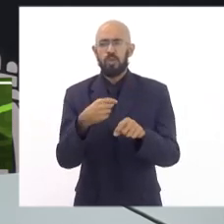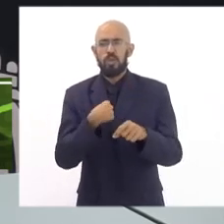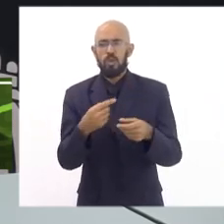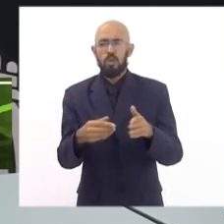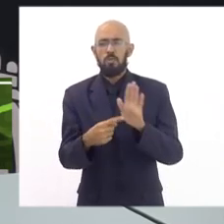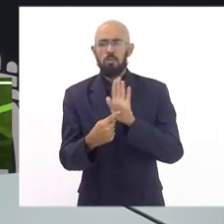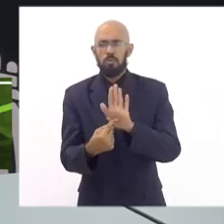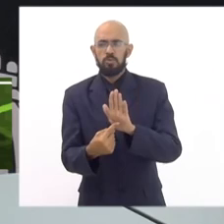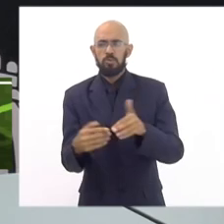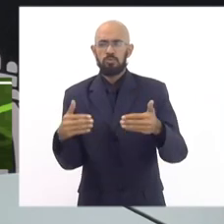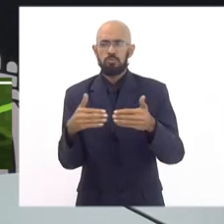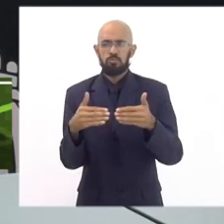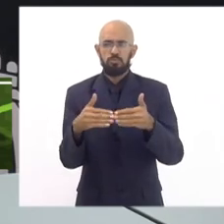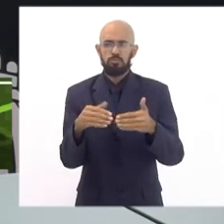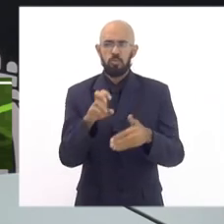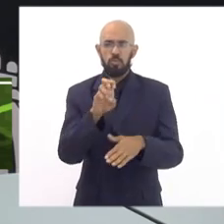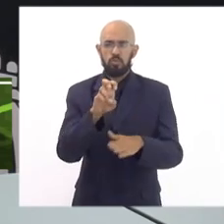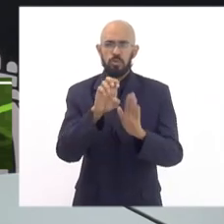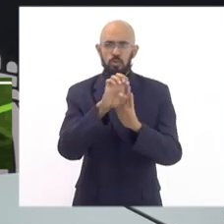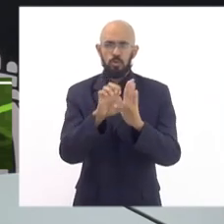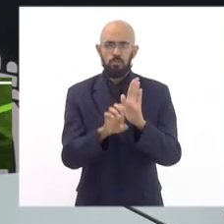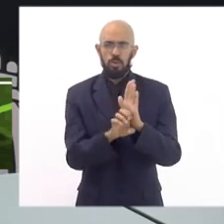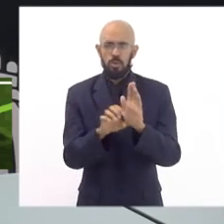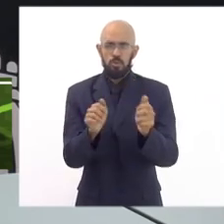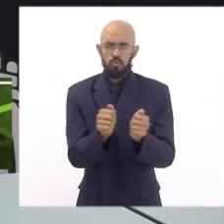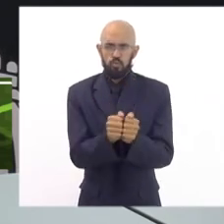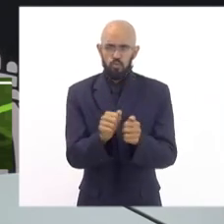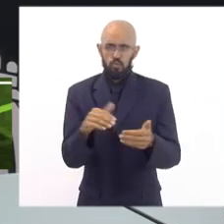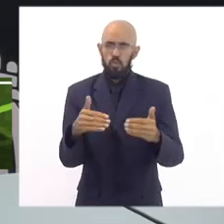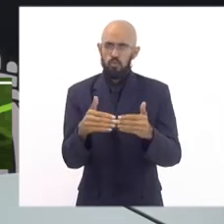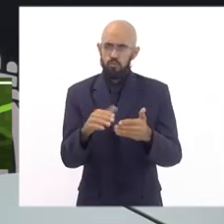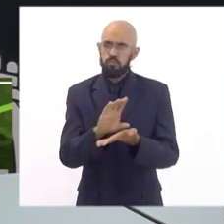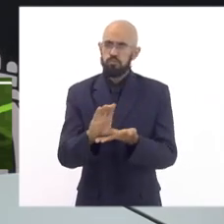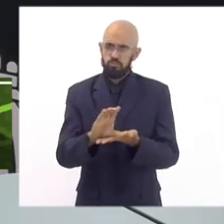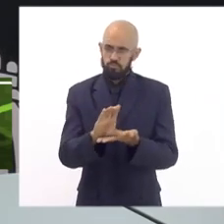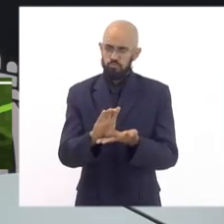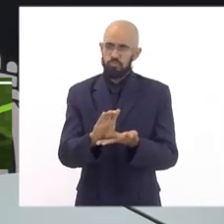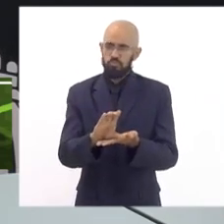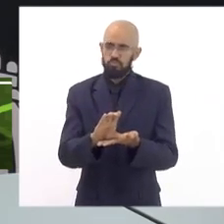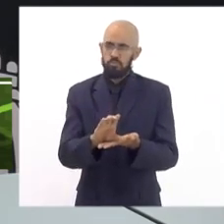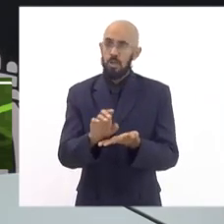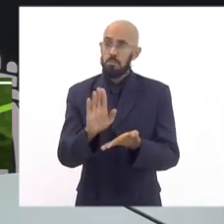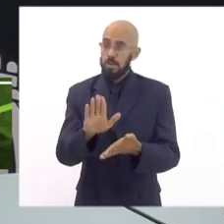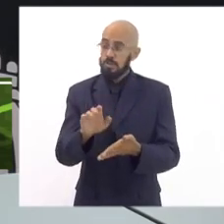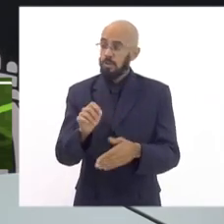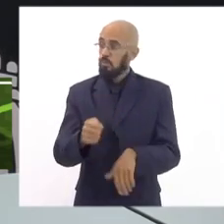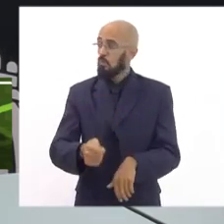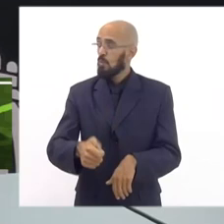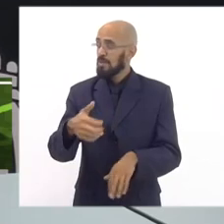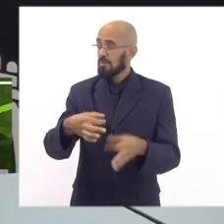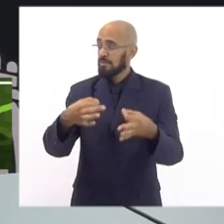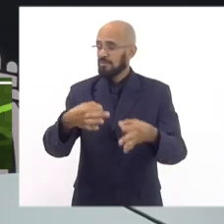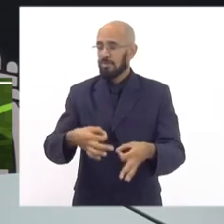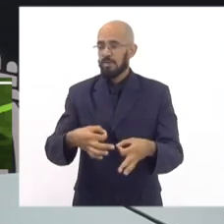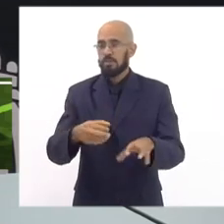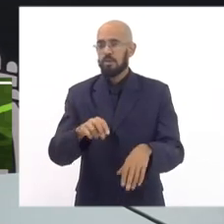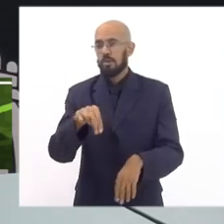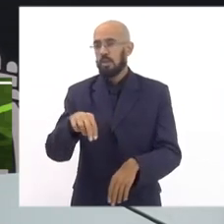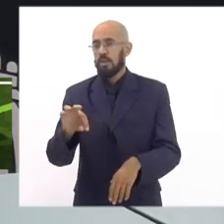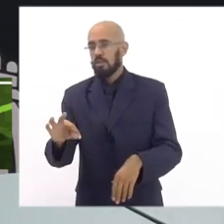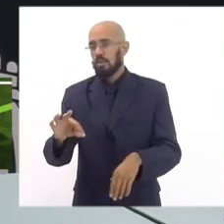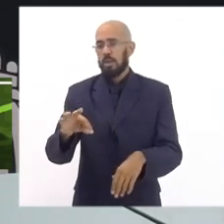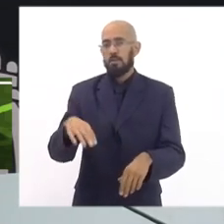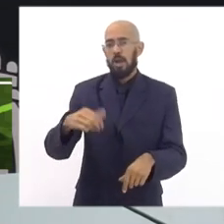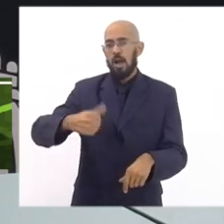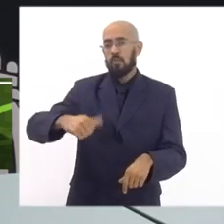com 5 emendas. E é quase certo que a nota técnica ela